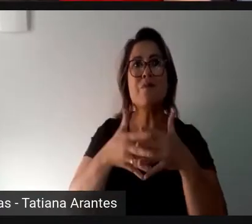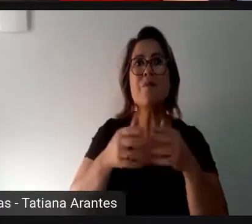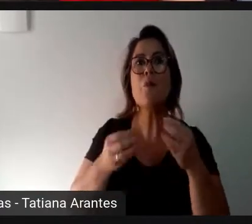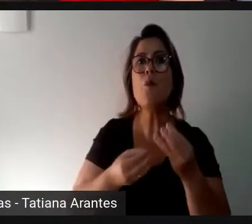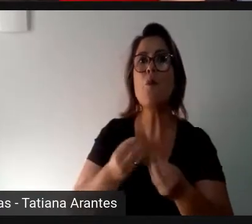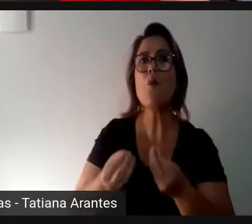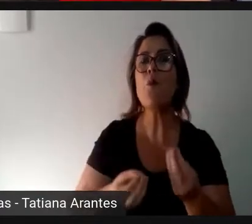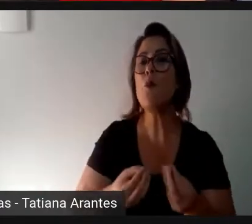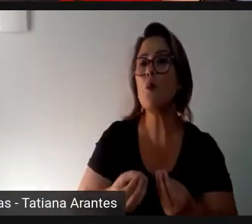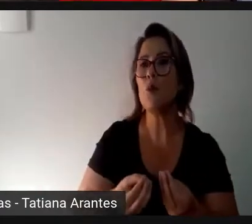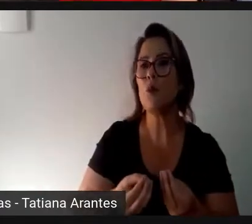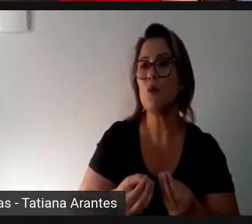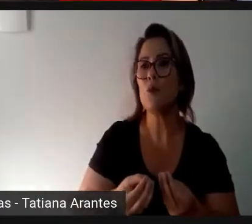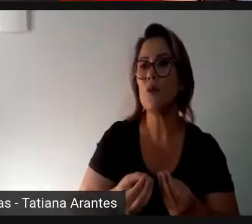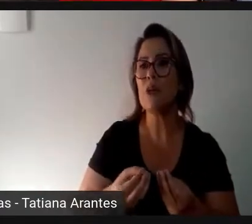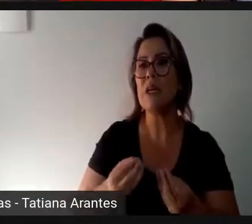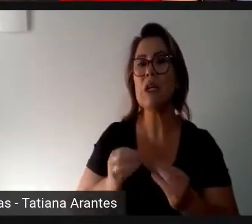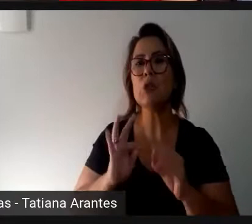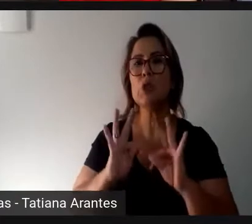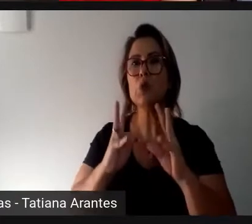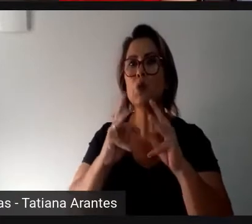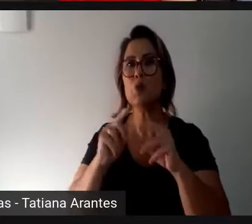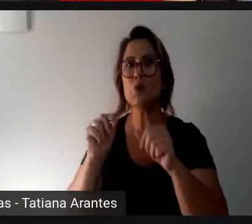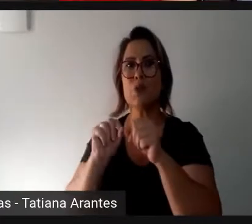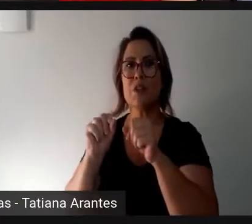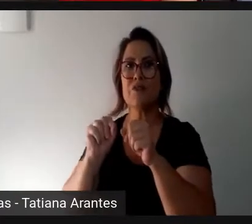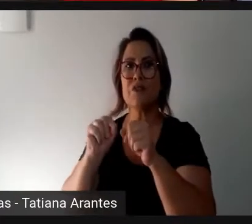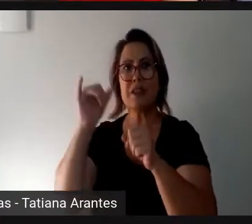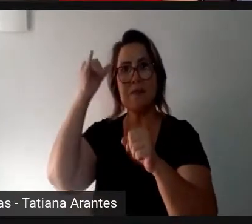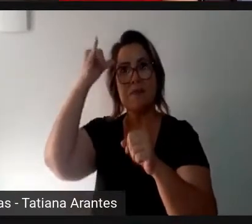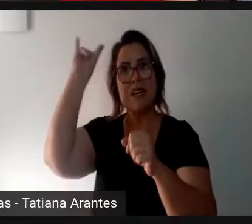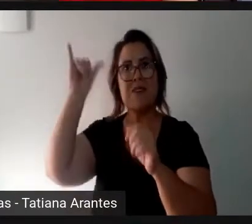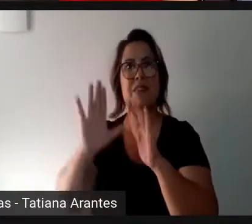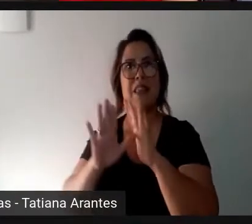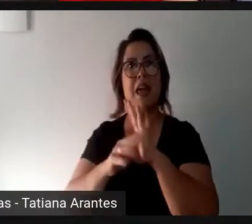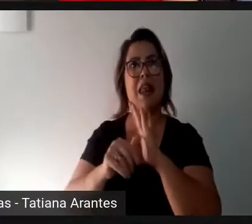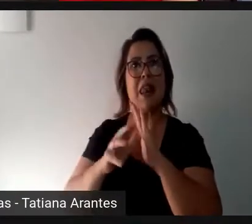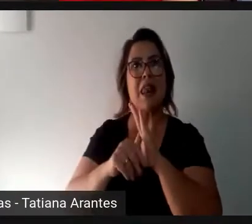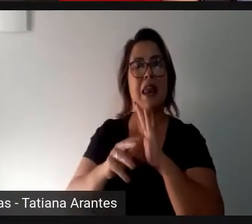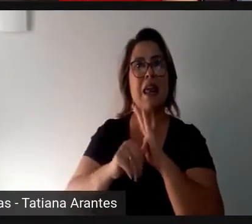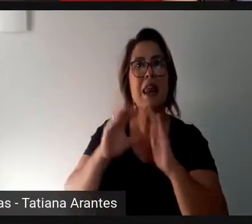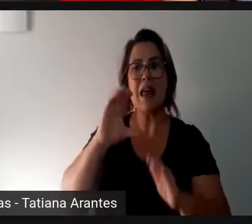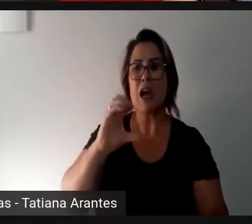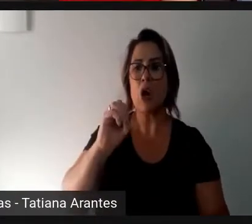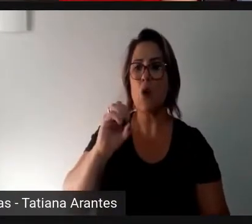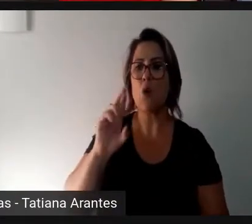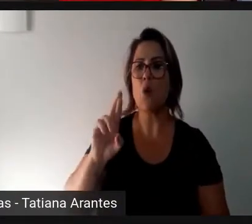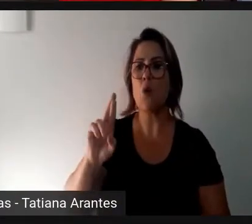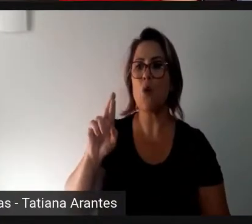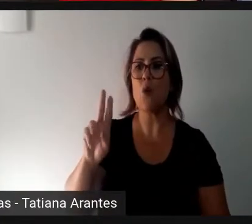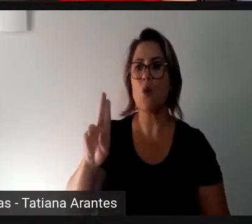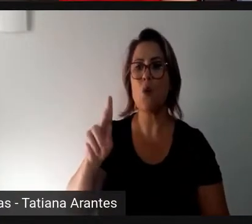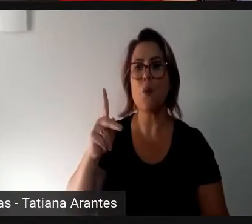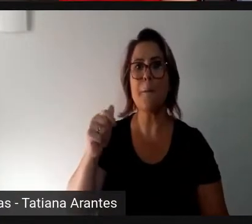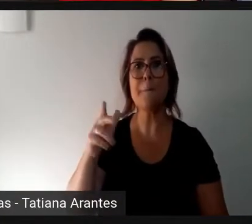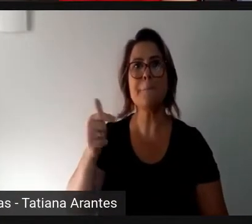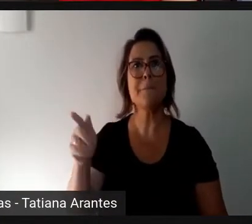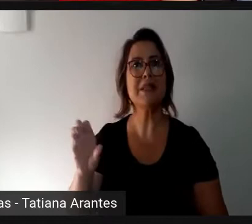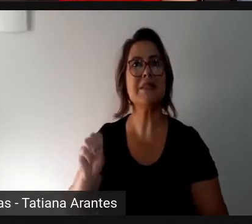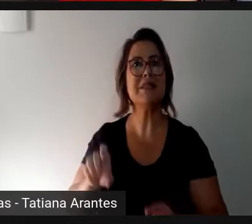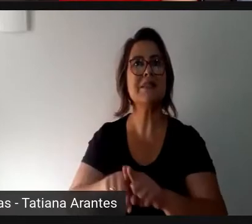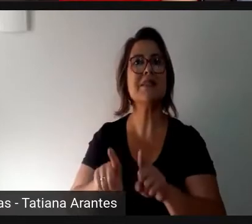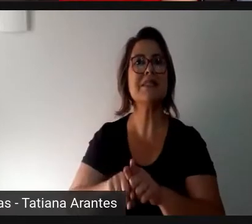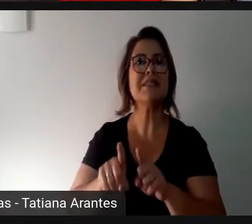Então, tudo que eu faço para evitar corrupção é programa de integridade. Só que se eu ver a corrupção de uma forma muito mais abrangente, por exemplo, a